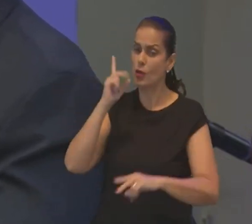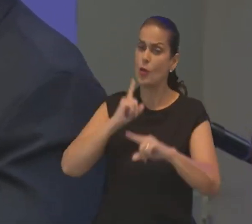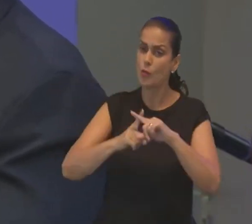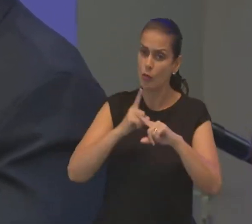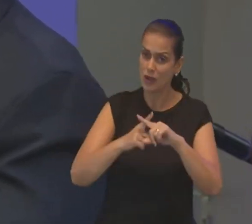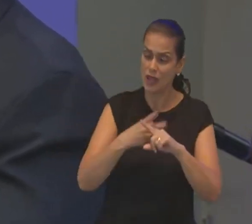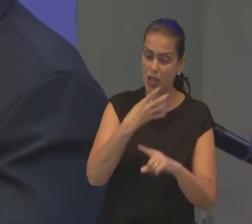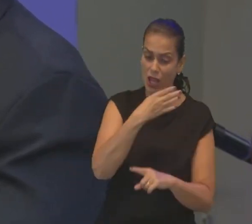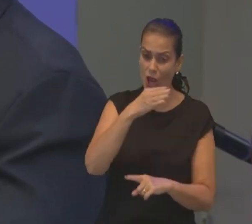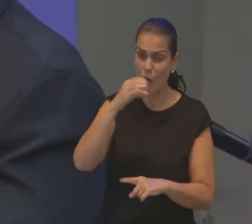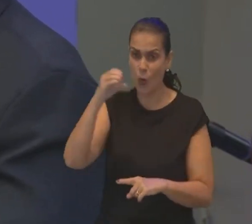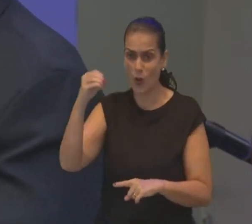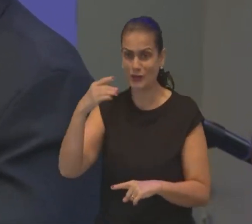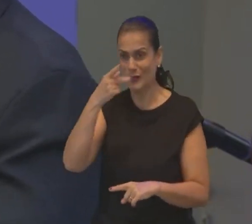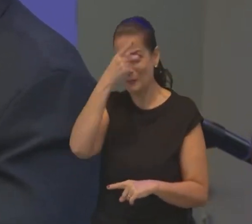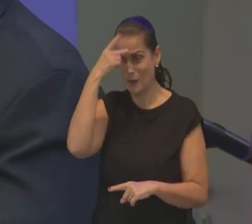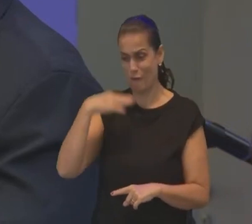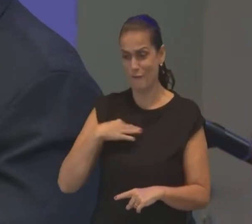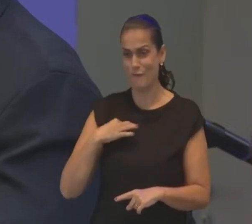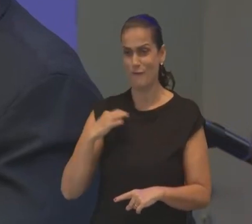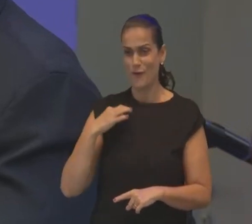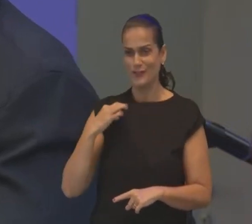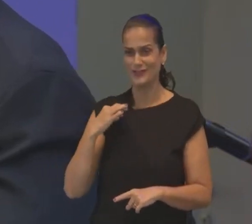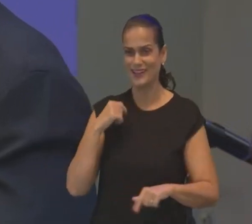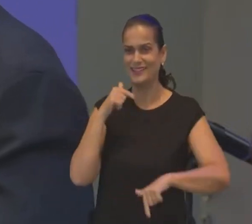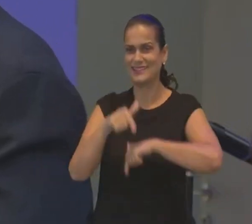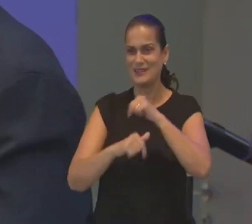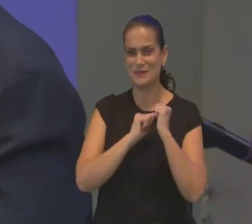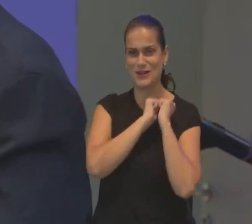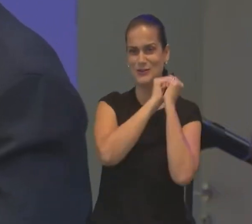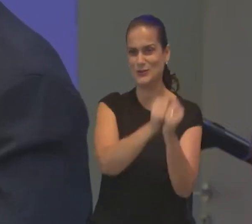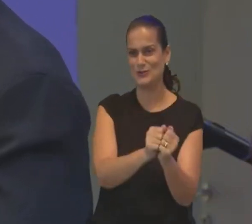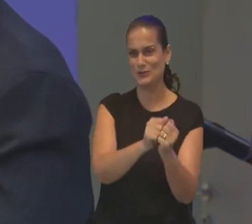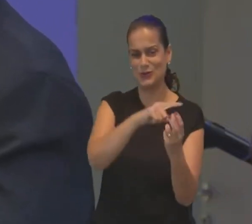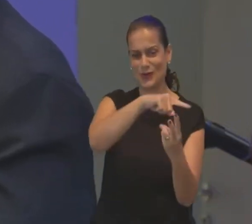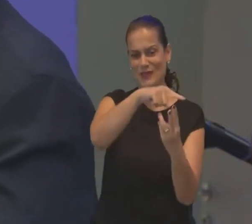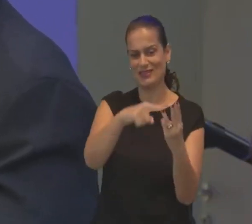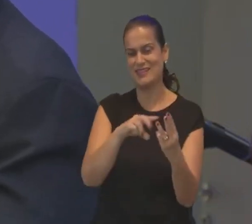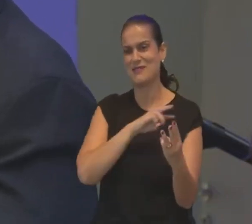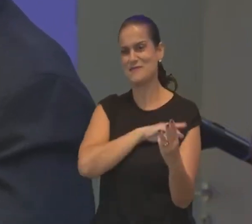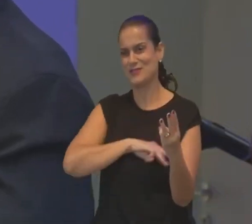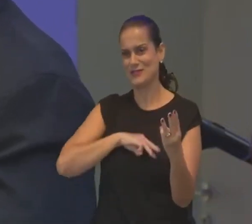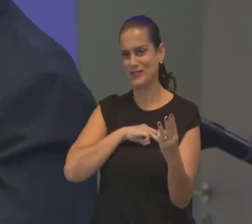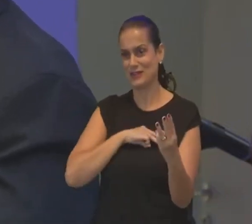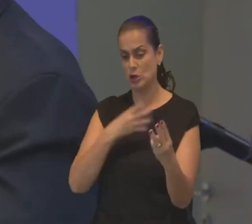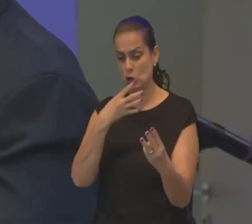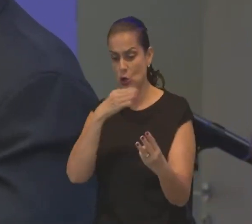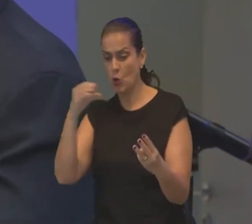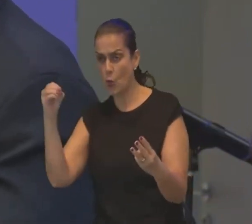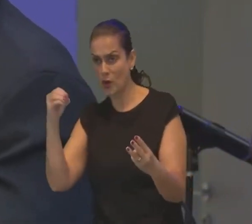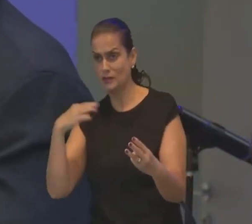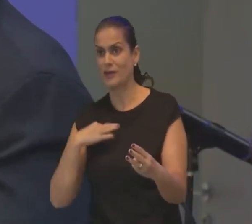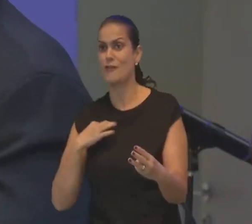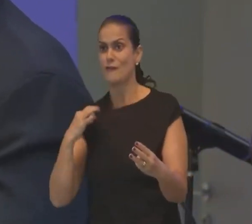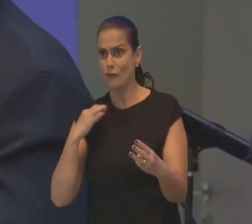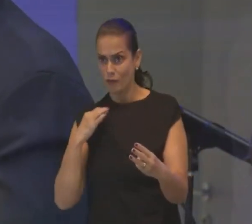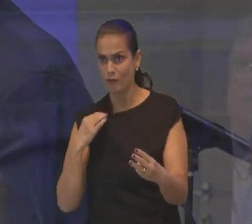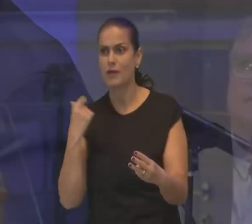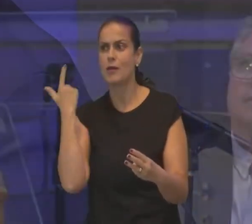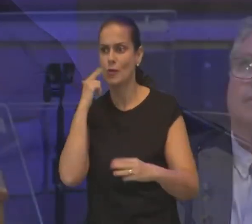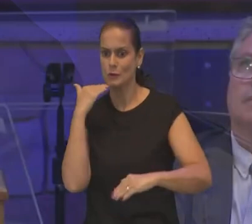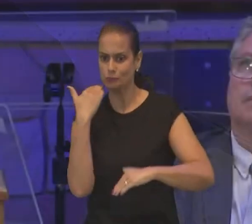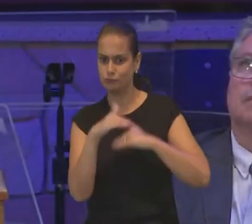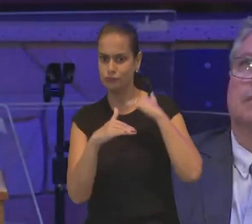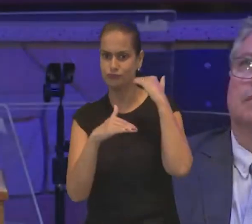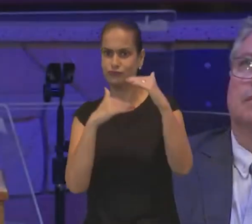de 400 voluntários trabalhando conosco, né? Esses 400 é que estão levando aí